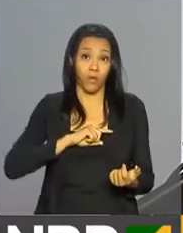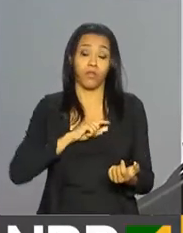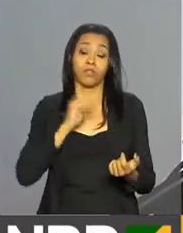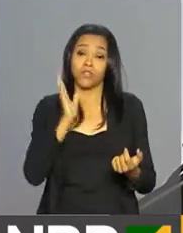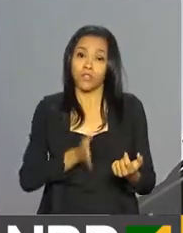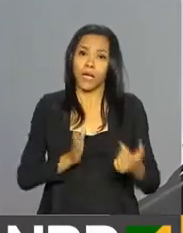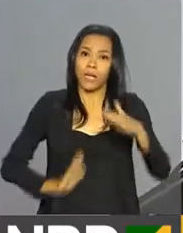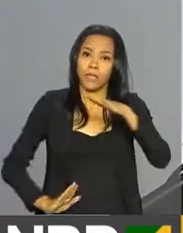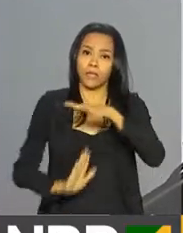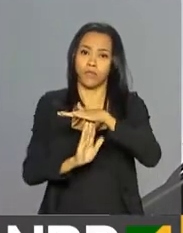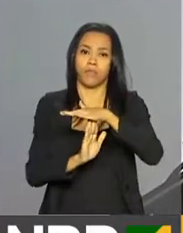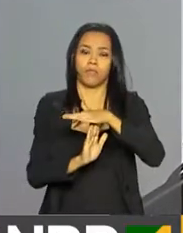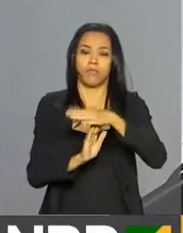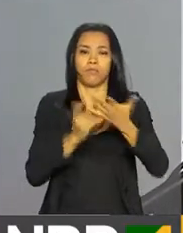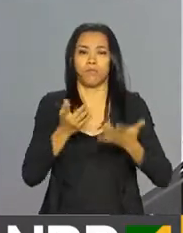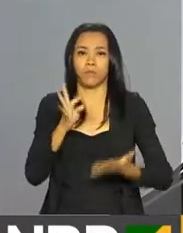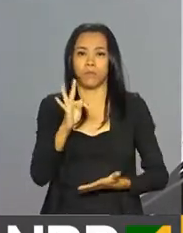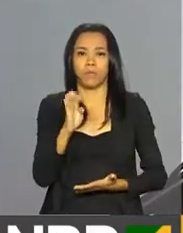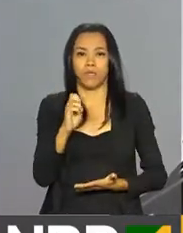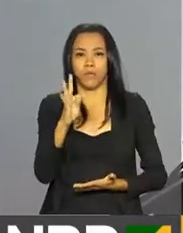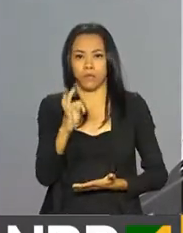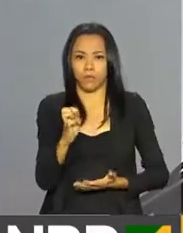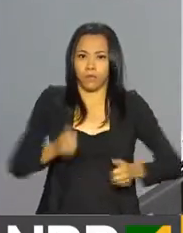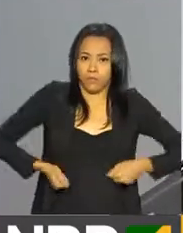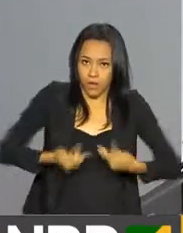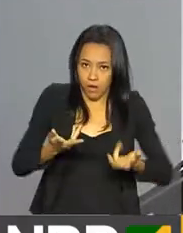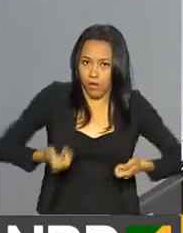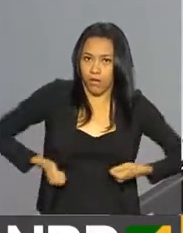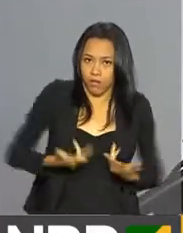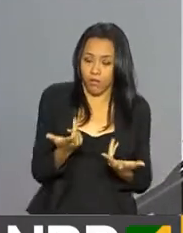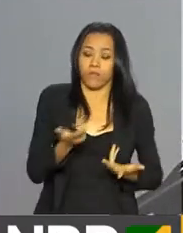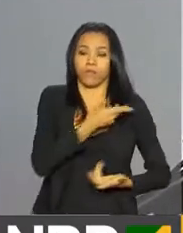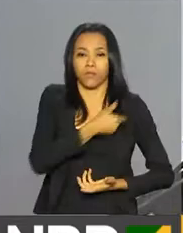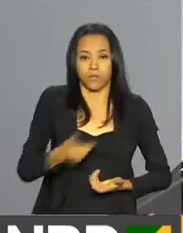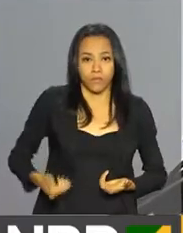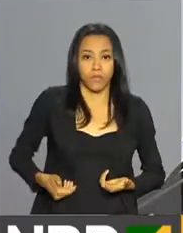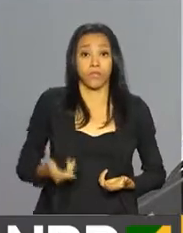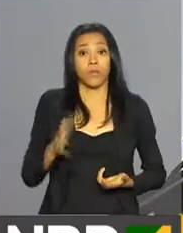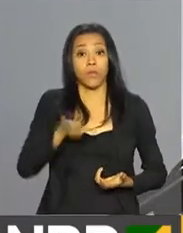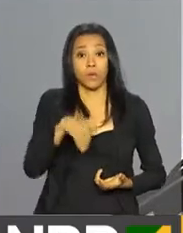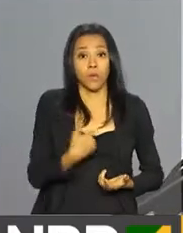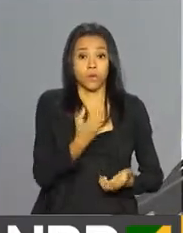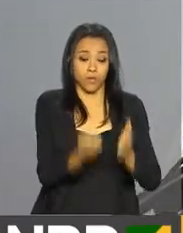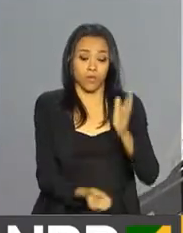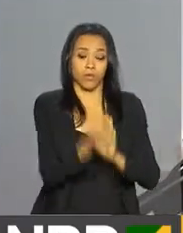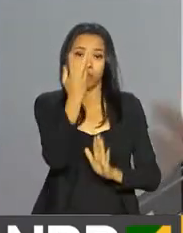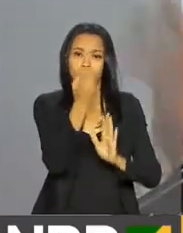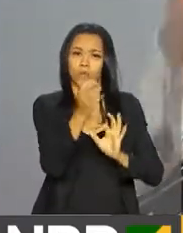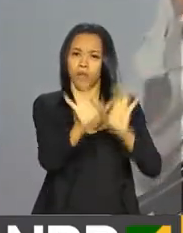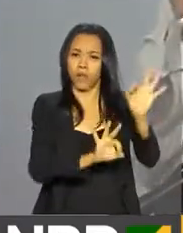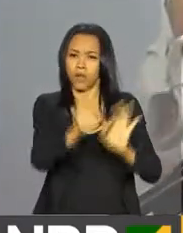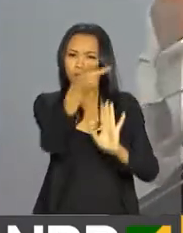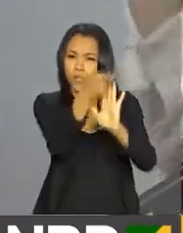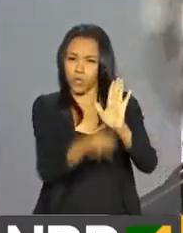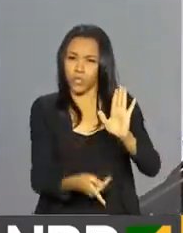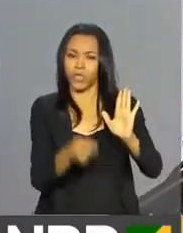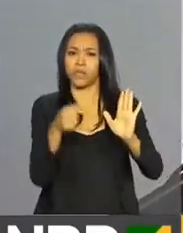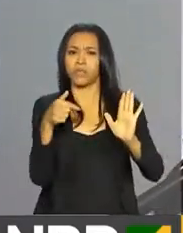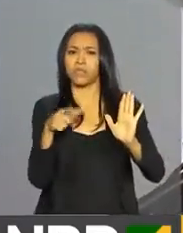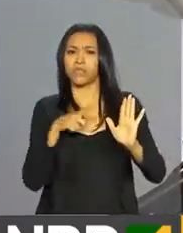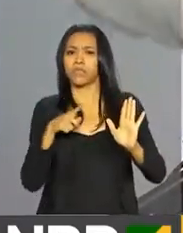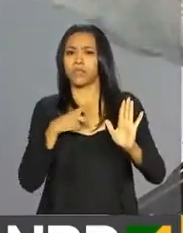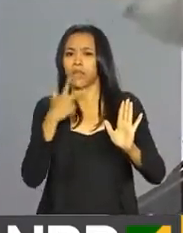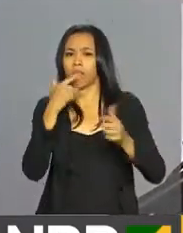interessante desde o primeiro momento é porque nós lançamos o projeto e fui chamada de pec na morte ele ia